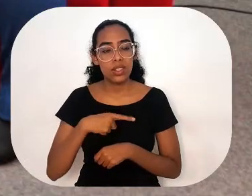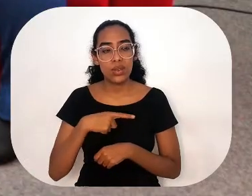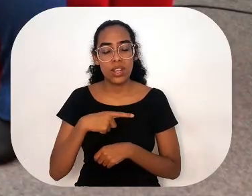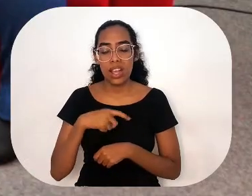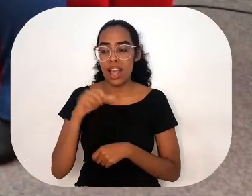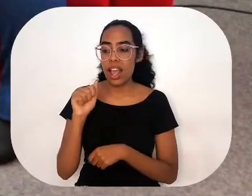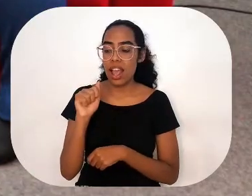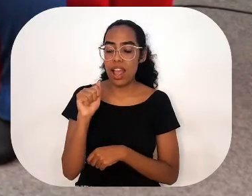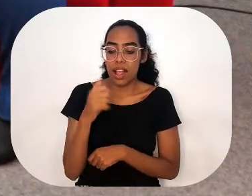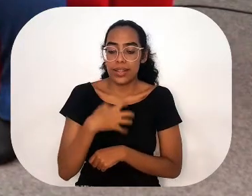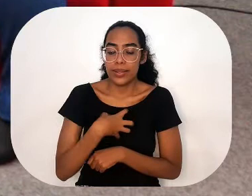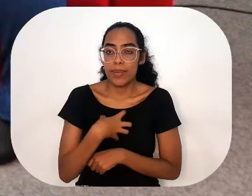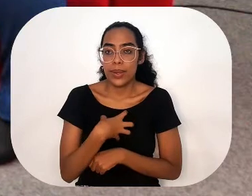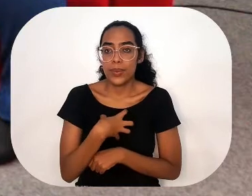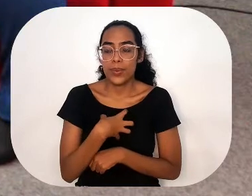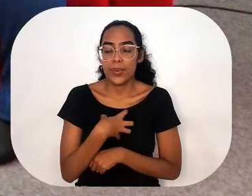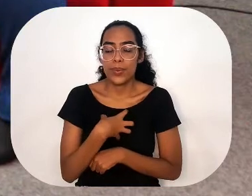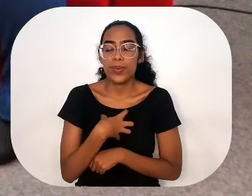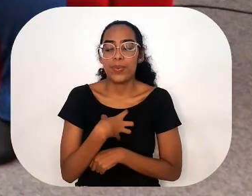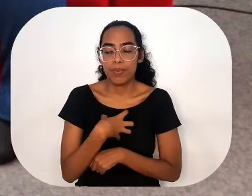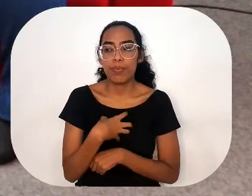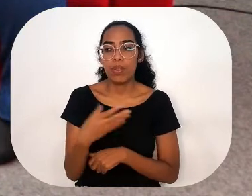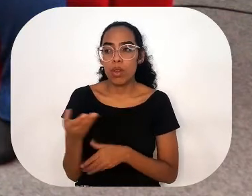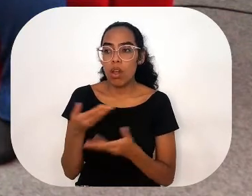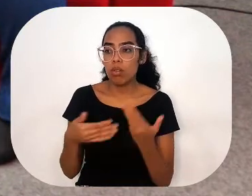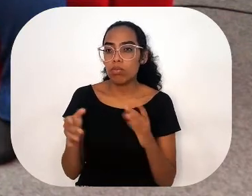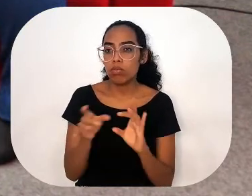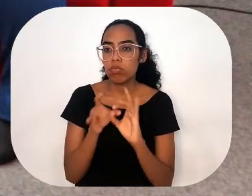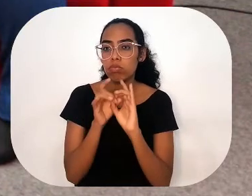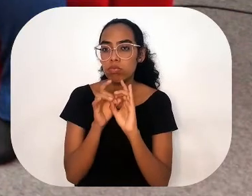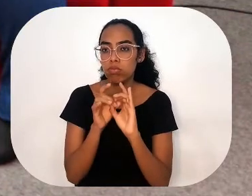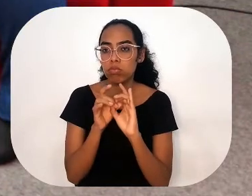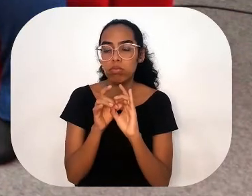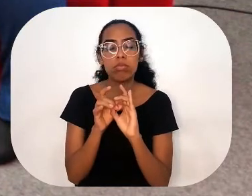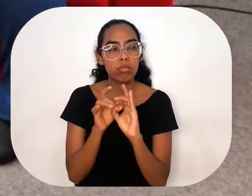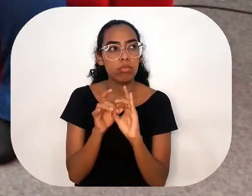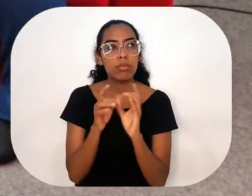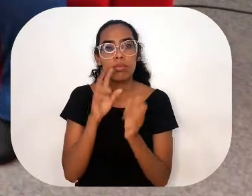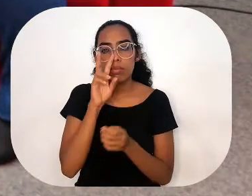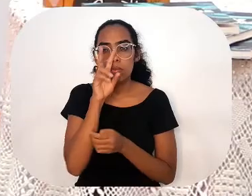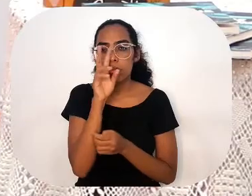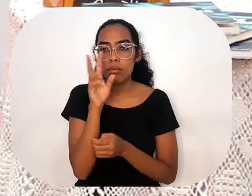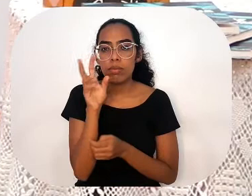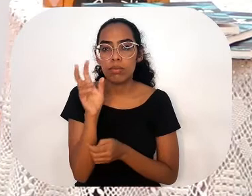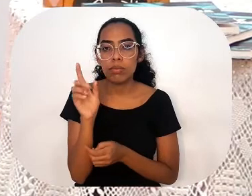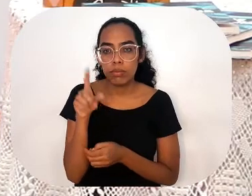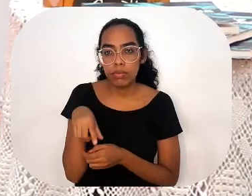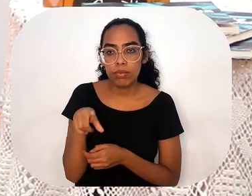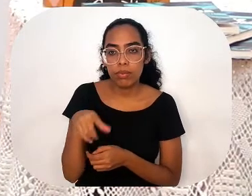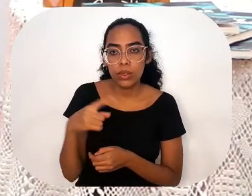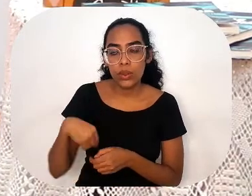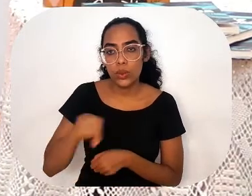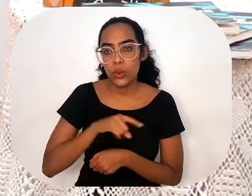mais afeto sobre o qual a gente tem uma ligação sobre o qual a gente constrói um elo né um elo